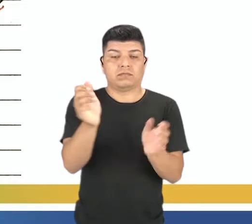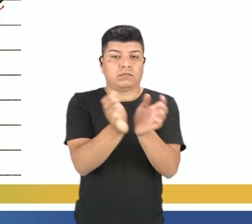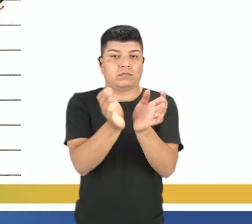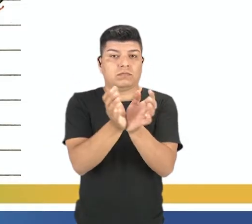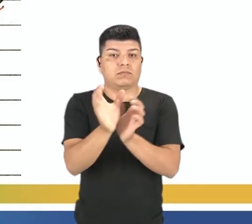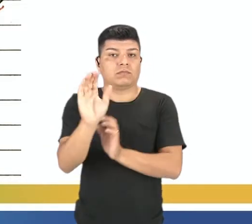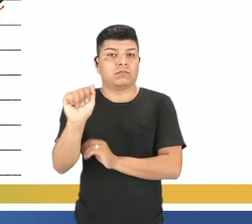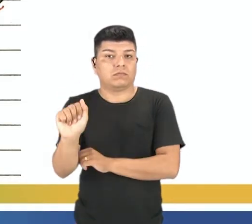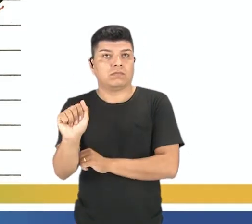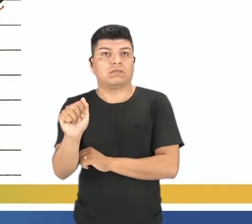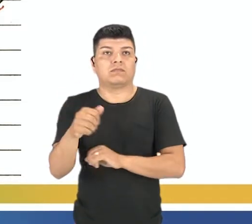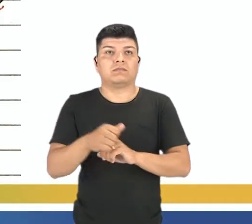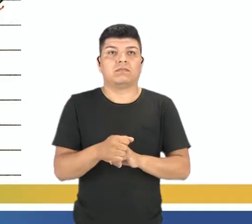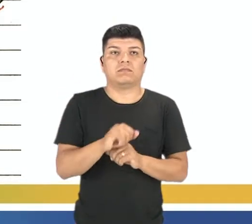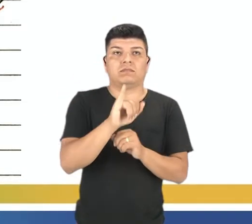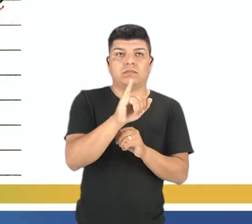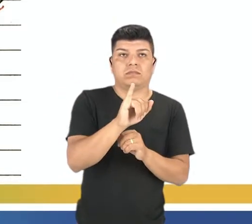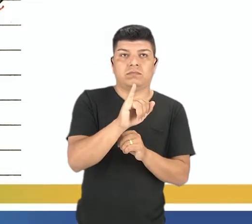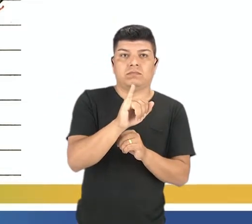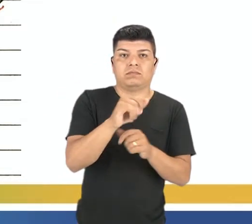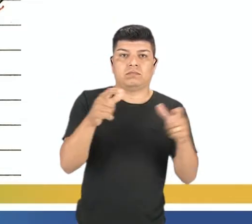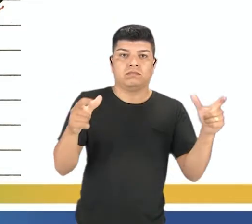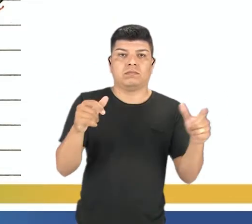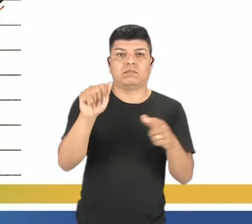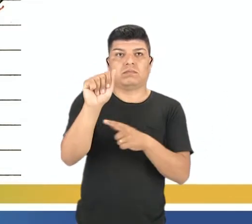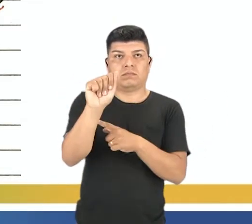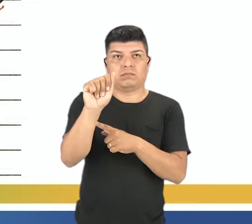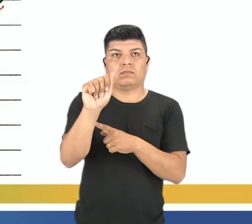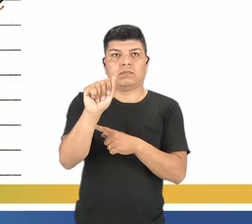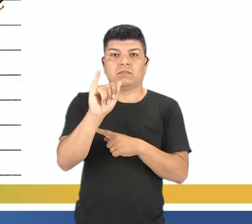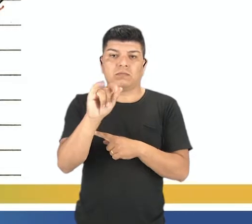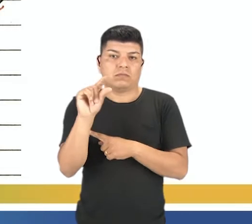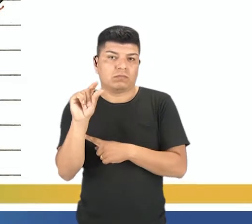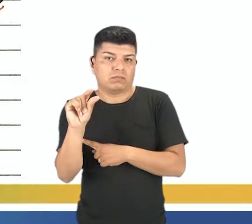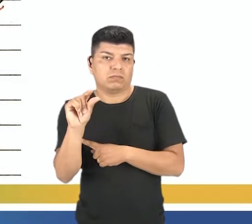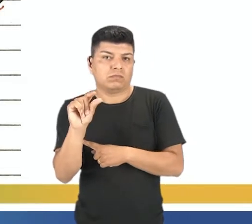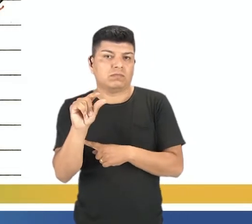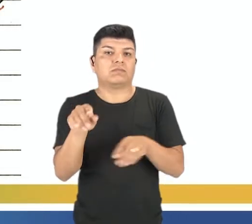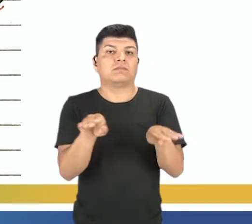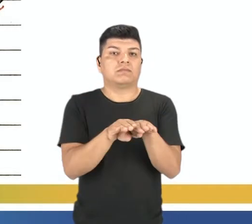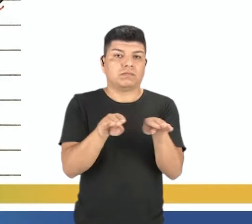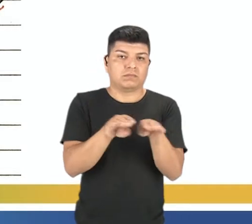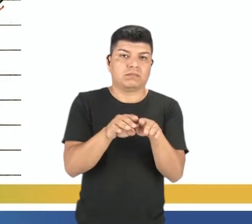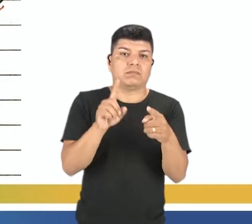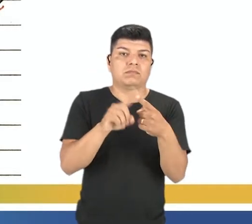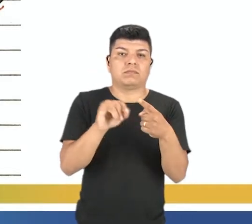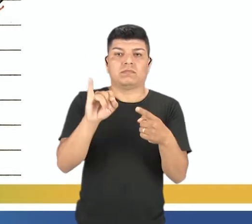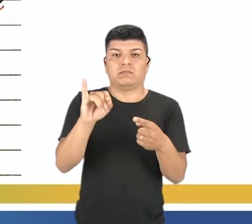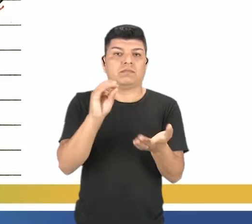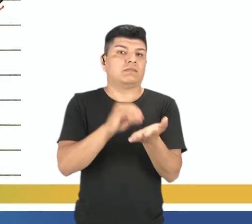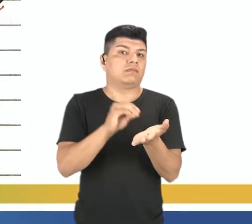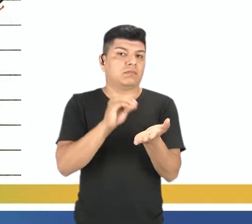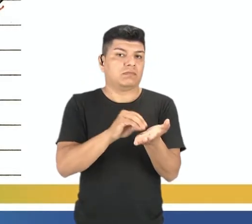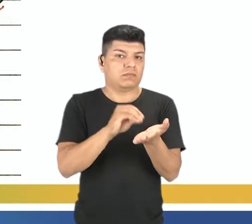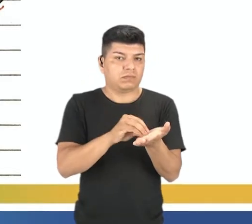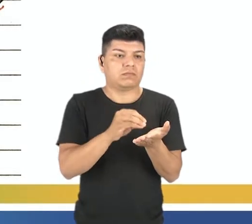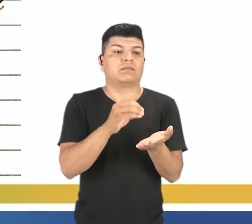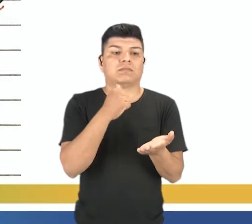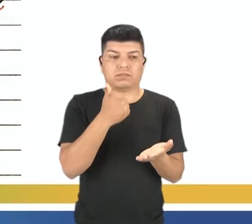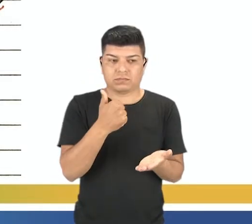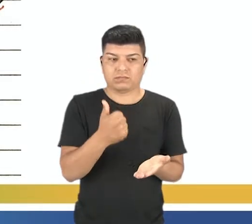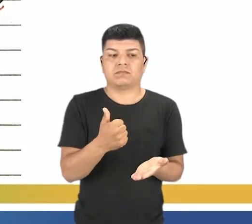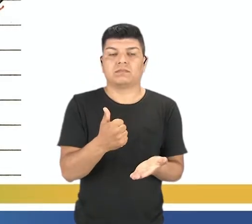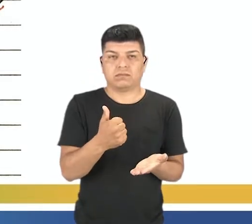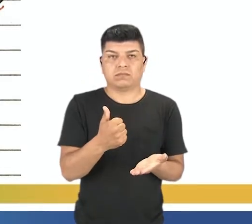A. Izão A, grandão, com izinho, também, porque o I é a ausência, tudo bem? O I